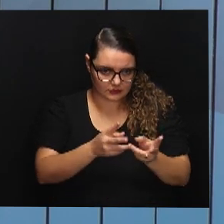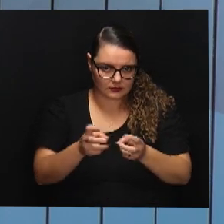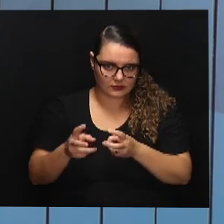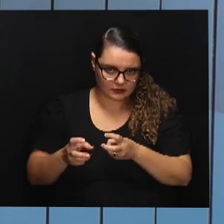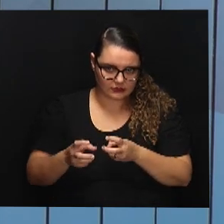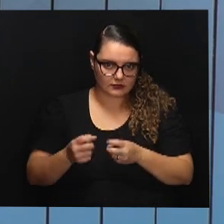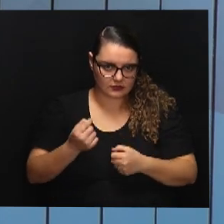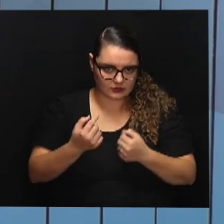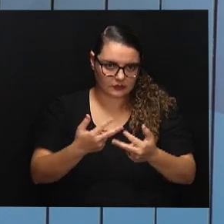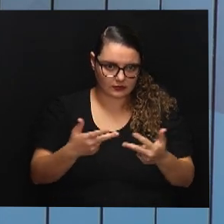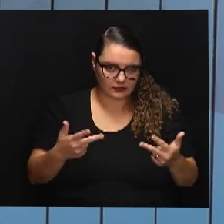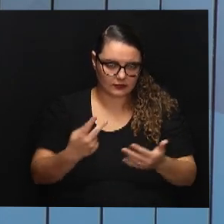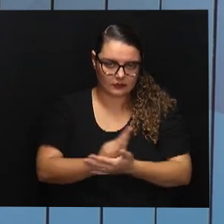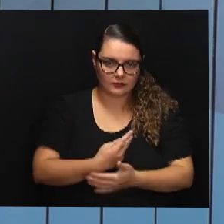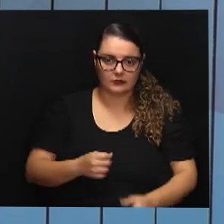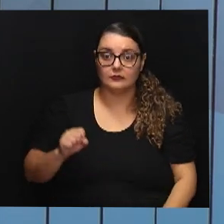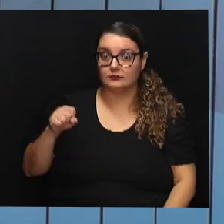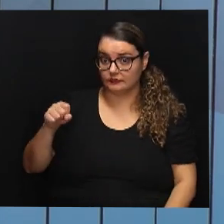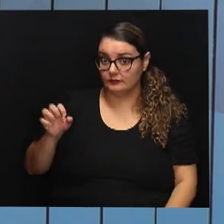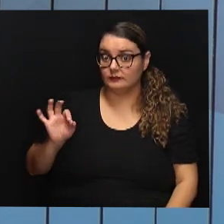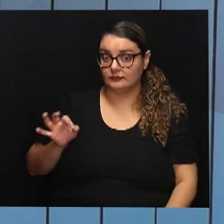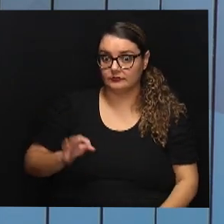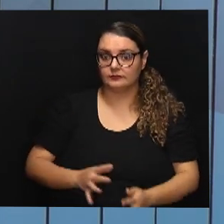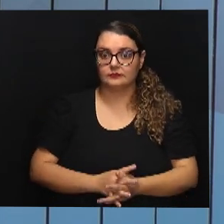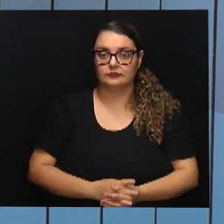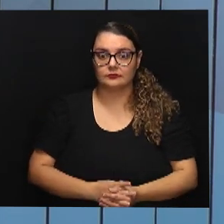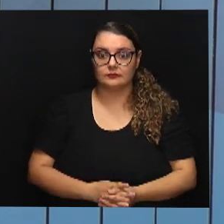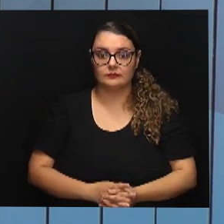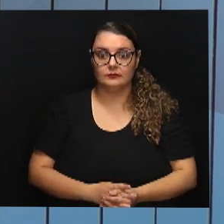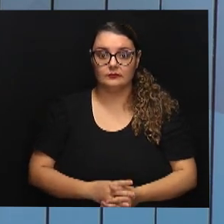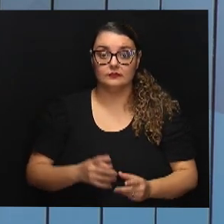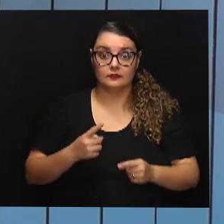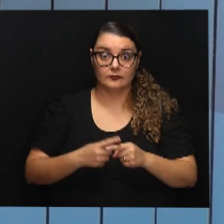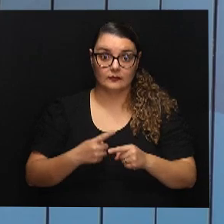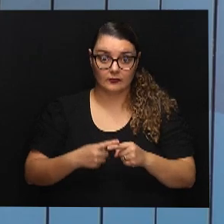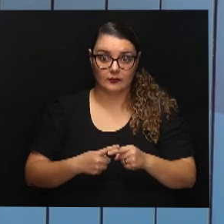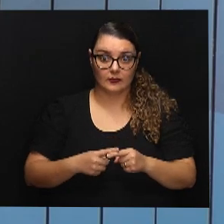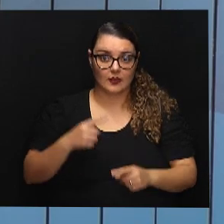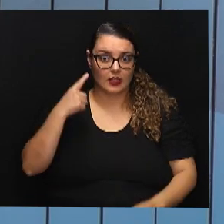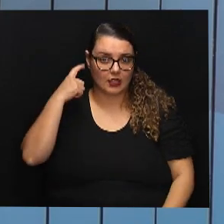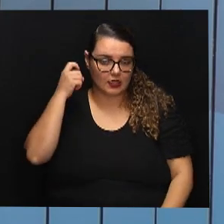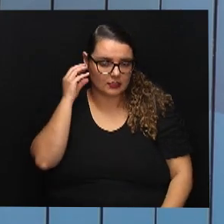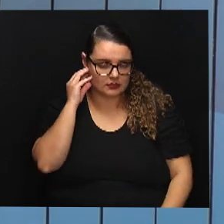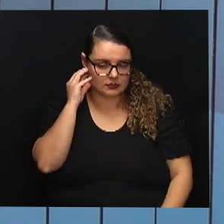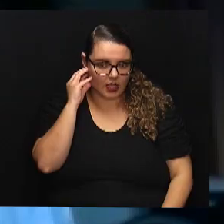aquela dorzinha junto e aí começa a perceber que tem alguma coisa errada, né?